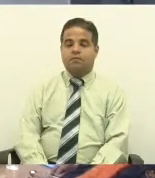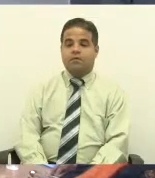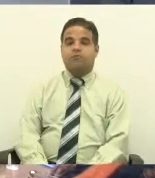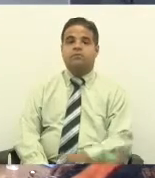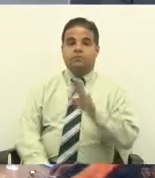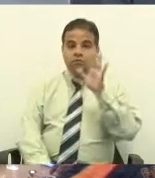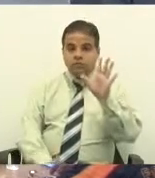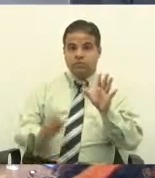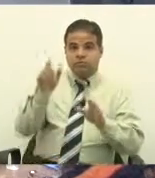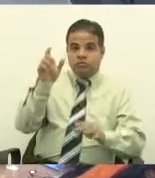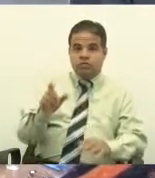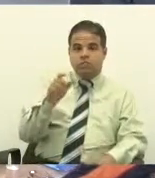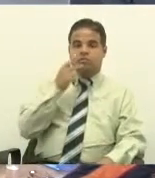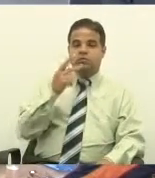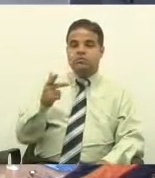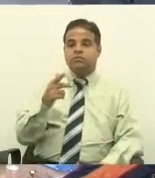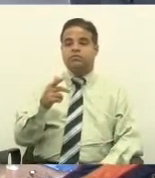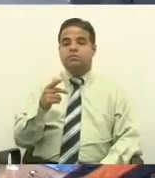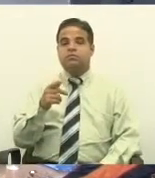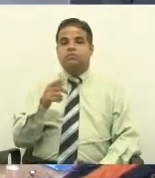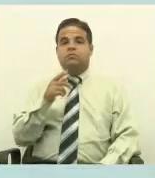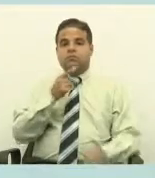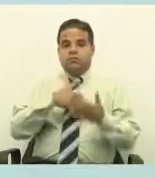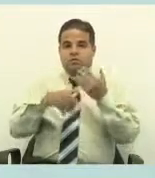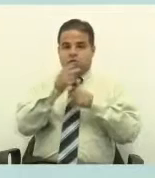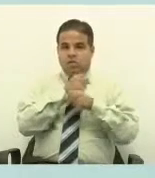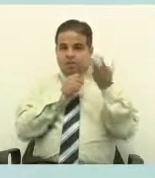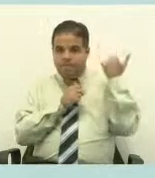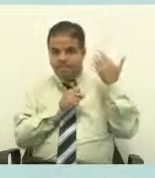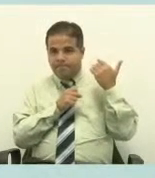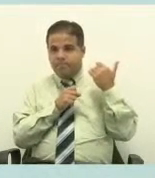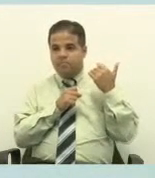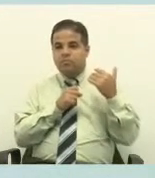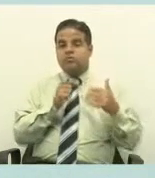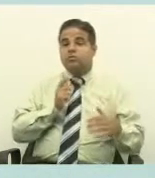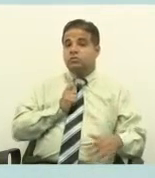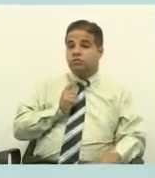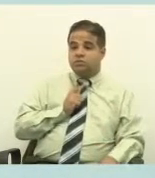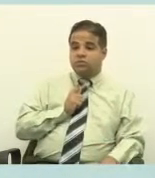Então, na referência da LDO passada, nós tínhamos